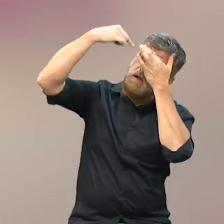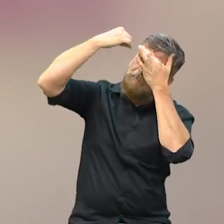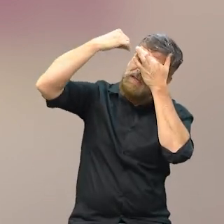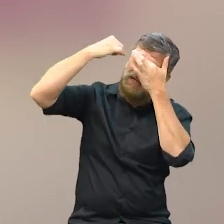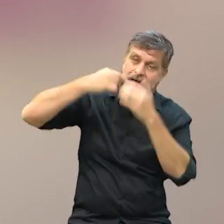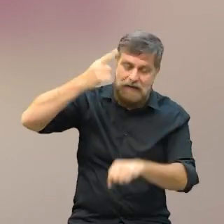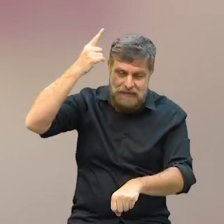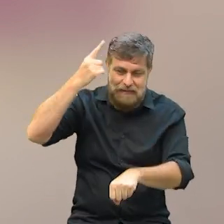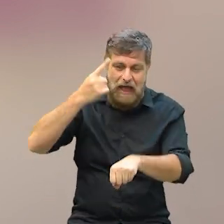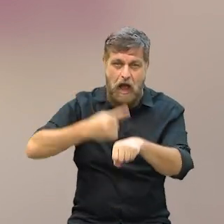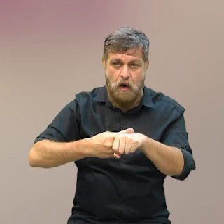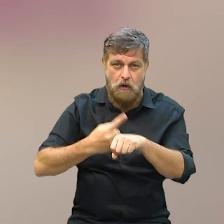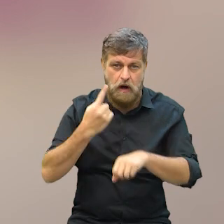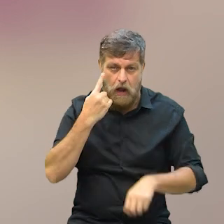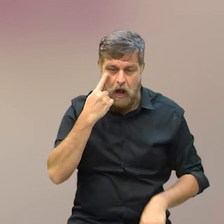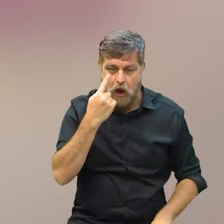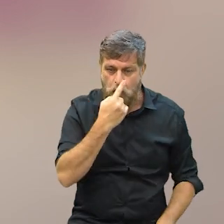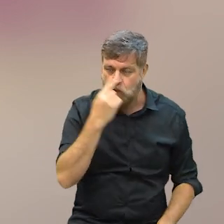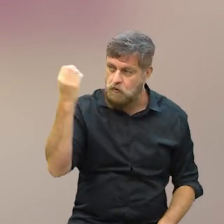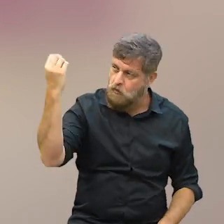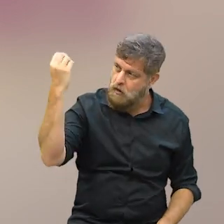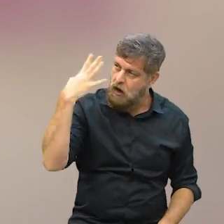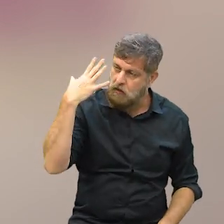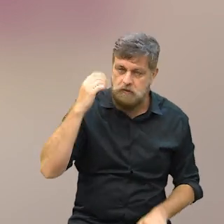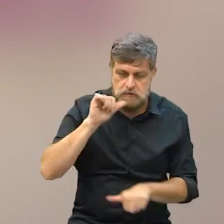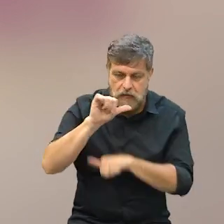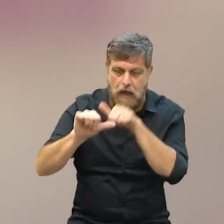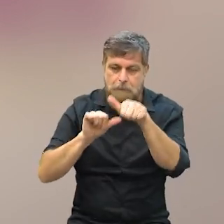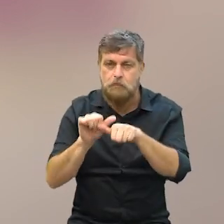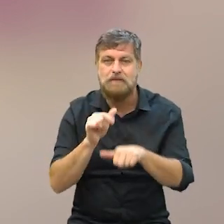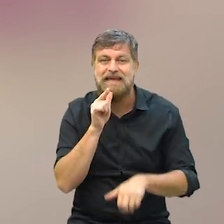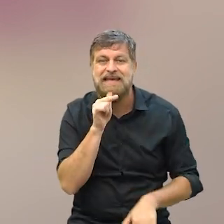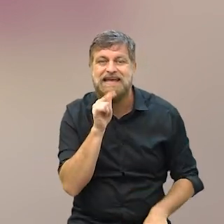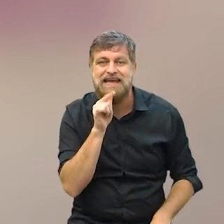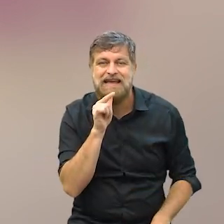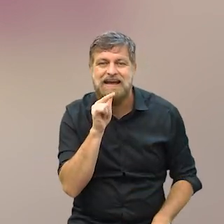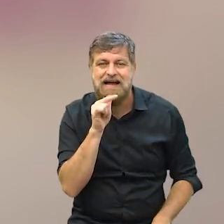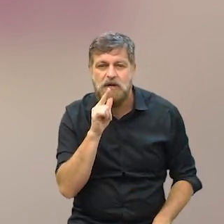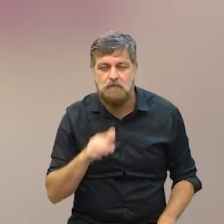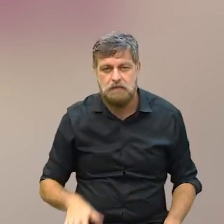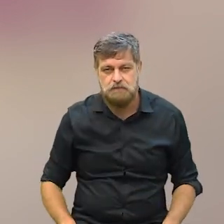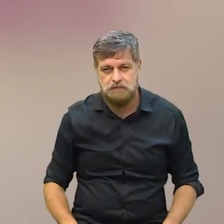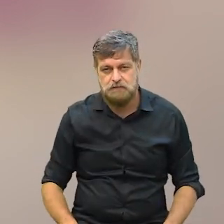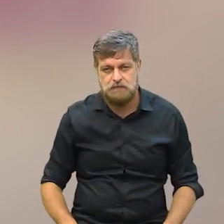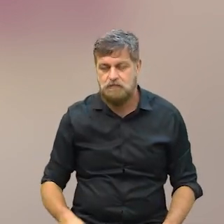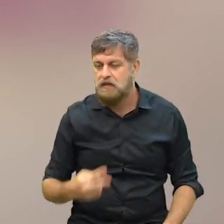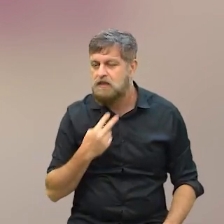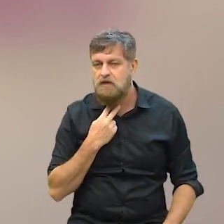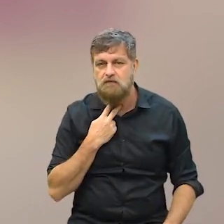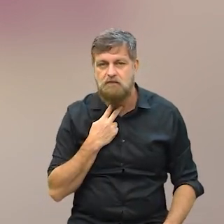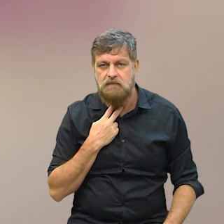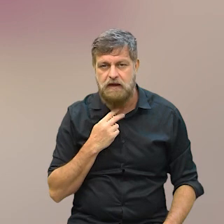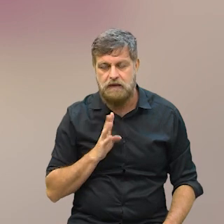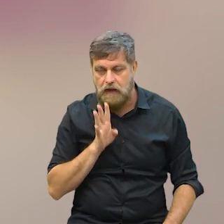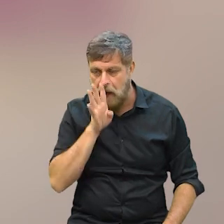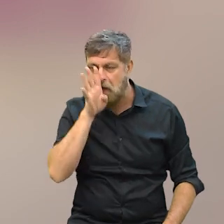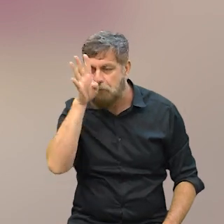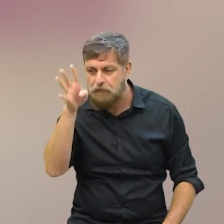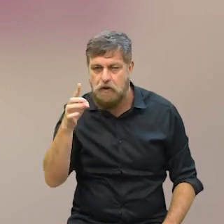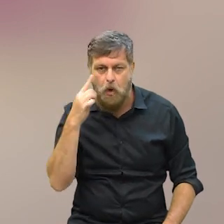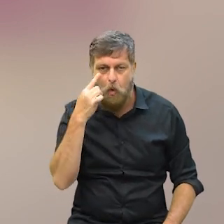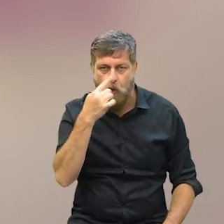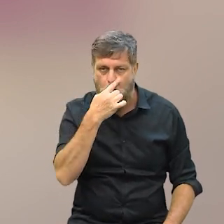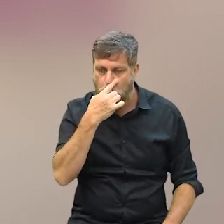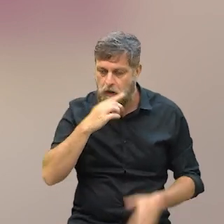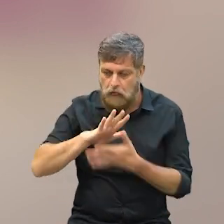certo? A próprio contato com o olho ou com a luz, ele se transforma em água ou neutraliza. Então, ele não vai causar mal ao olho.